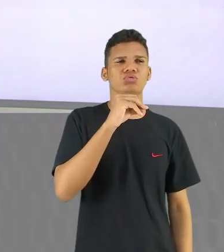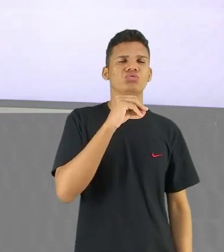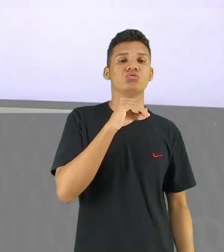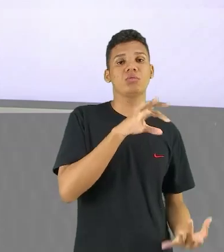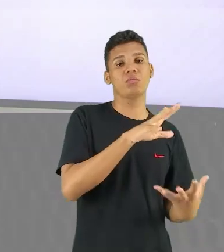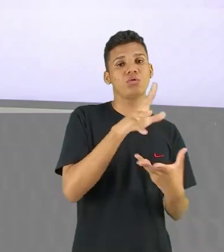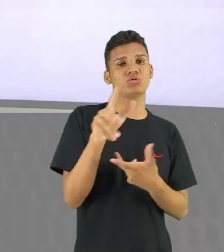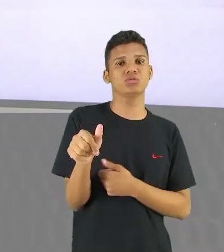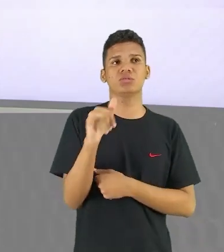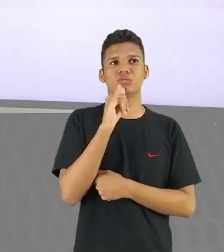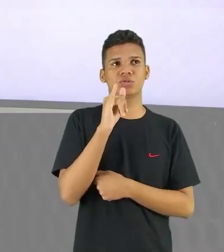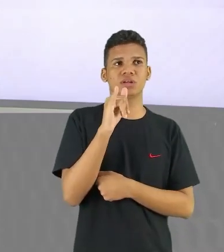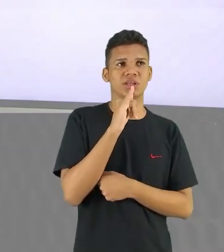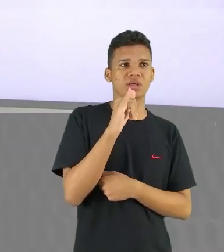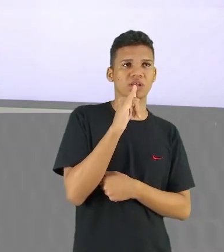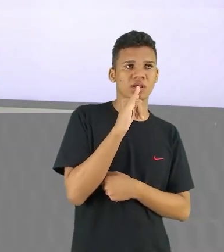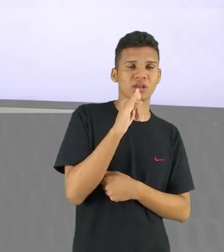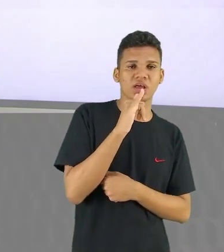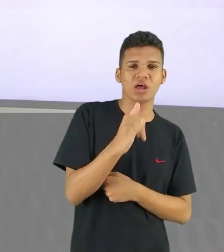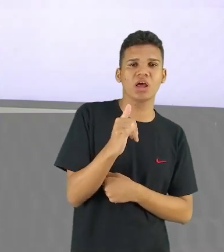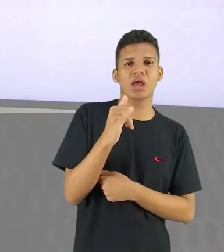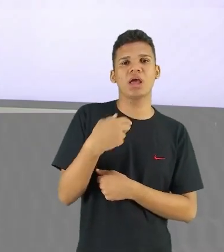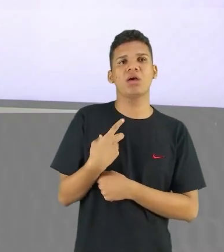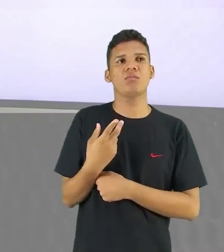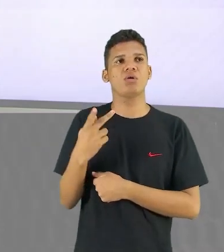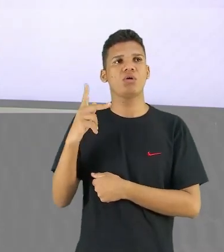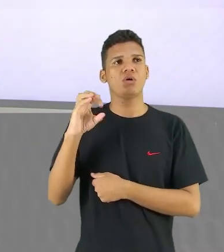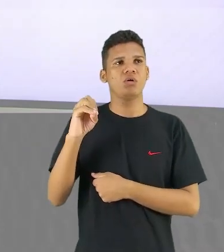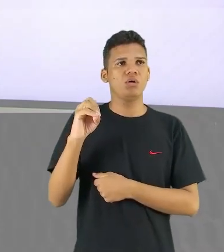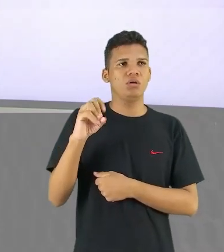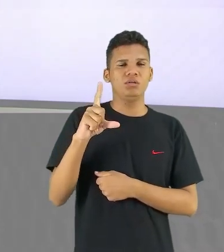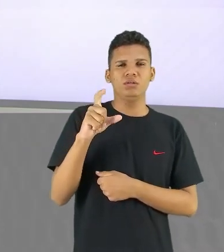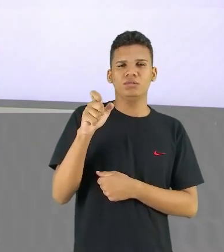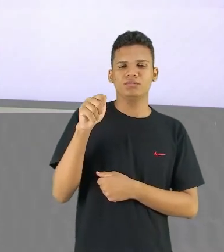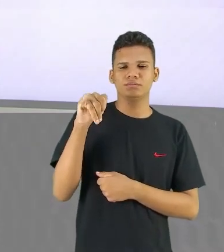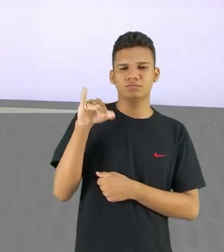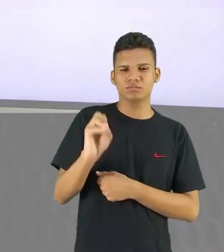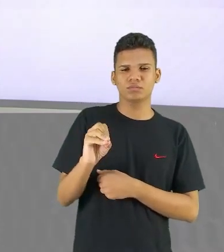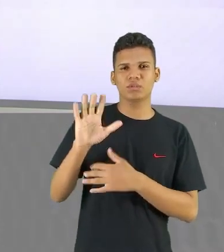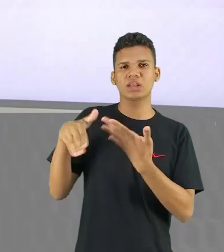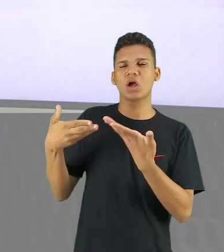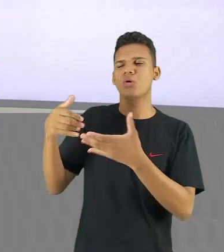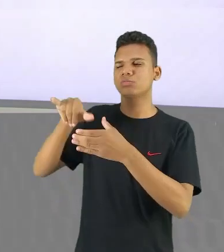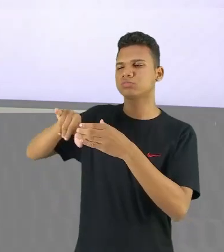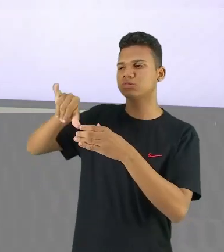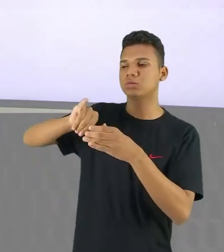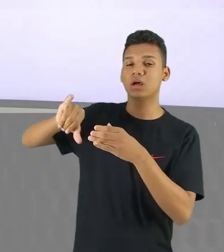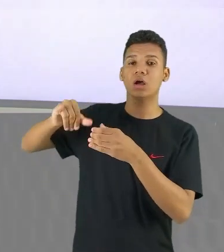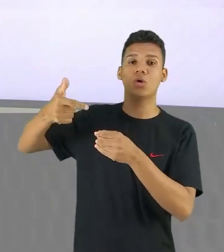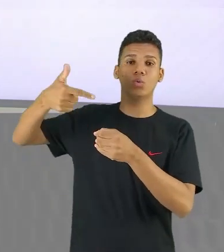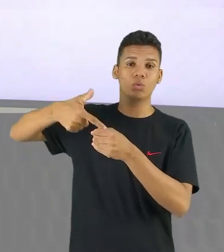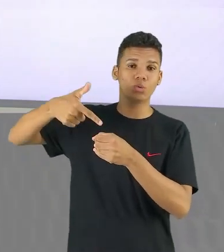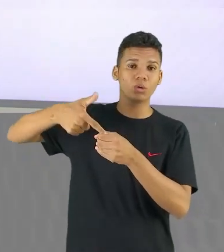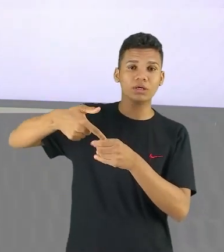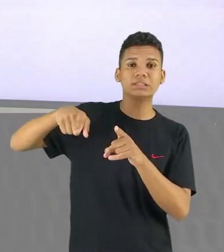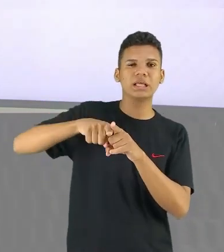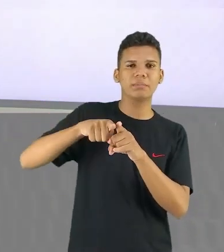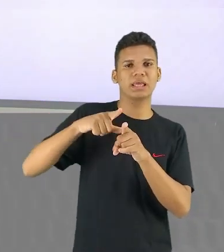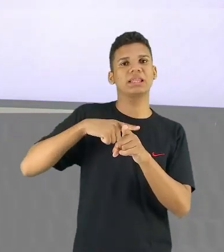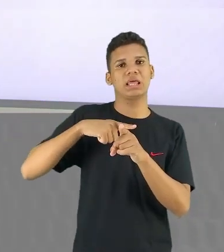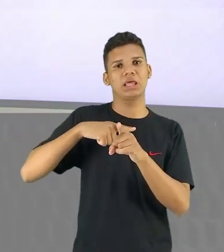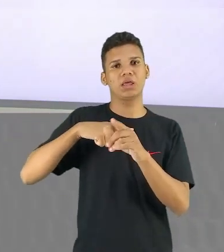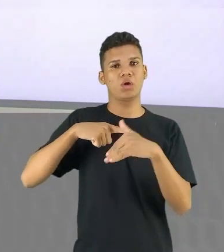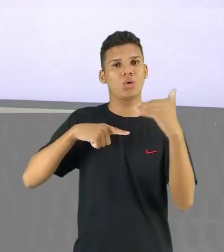oil? Petróleo, combustível. Então, é você pensar que esse infográfico vai nos trazer